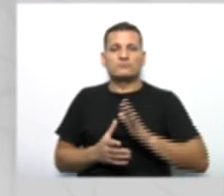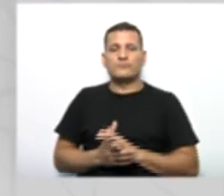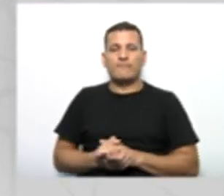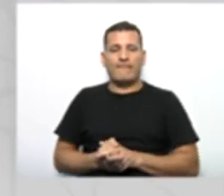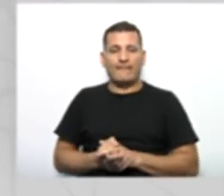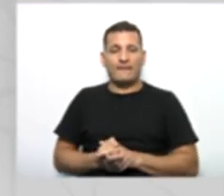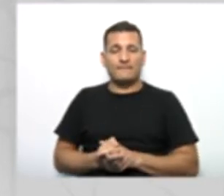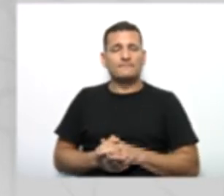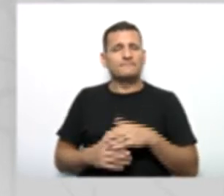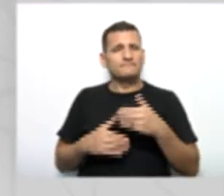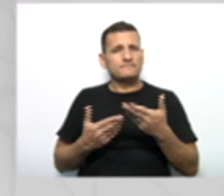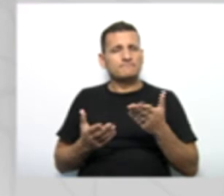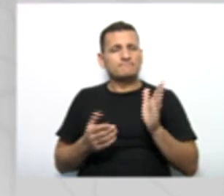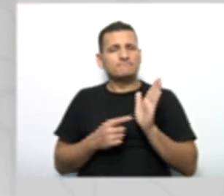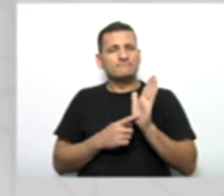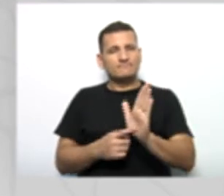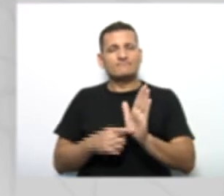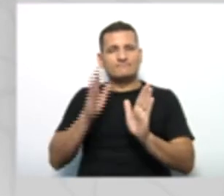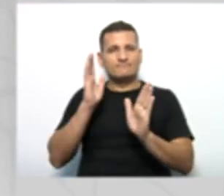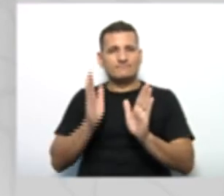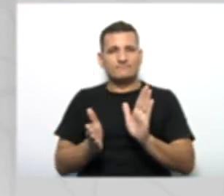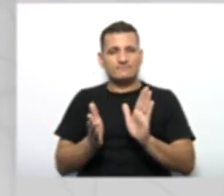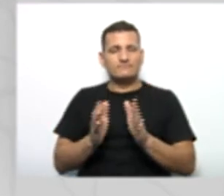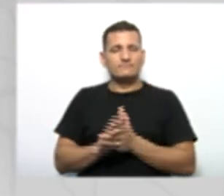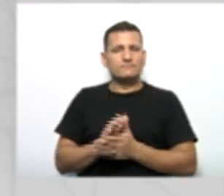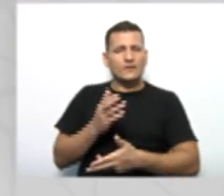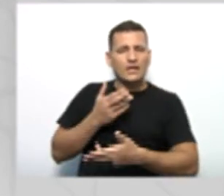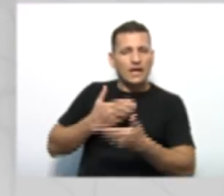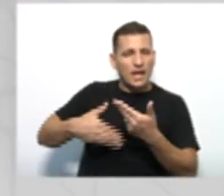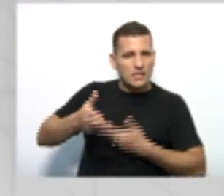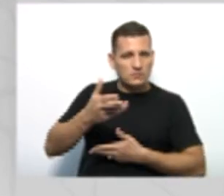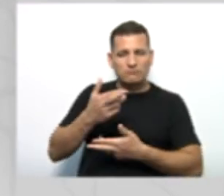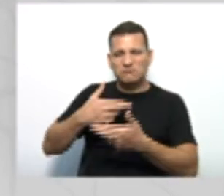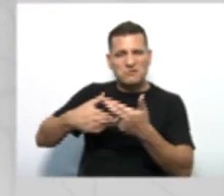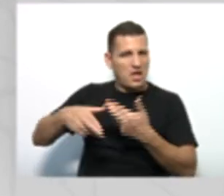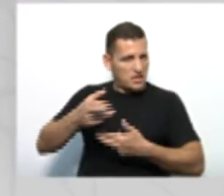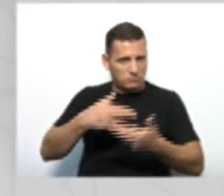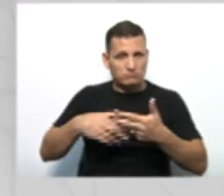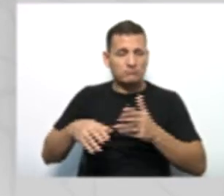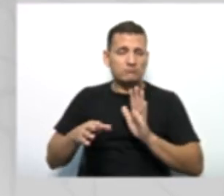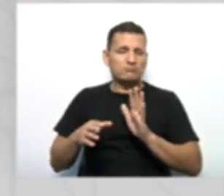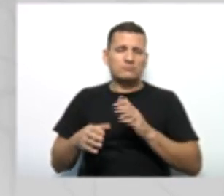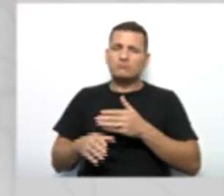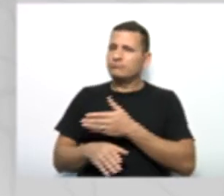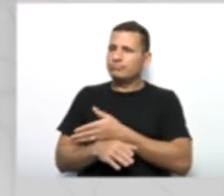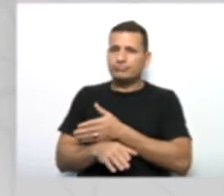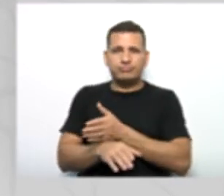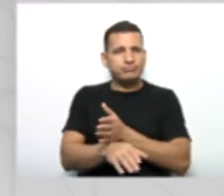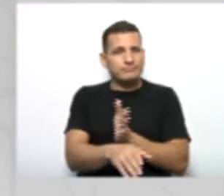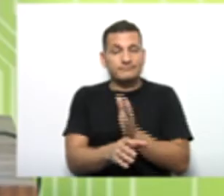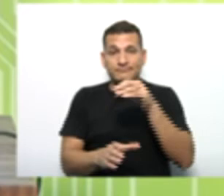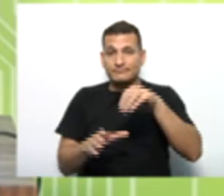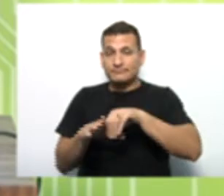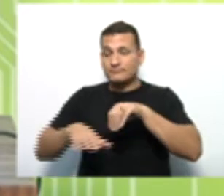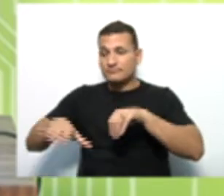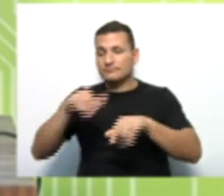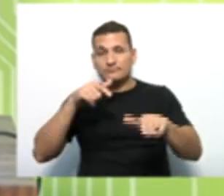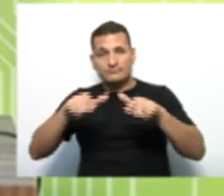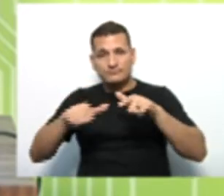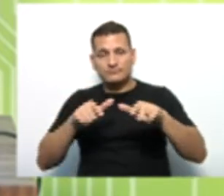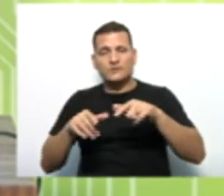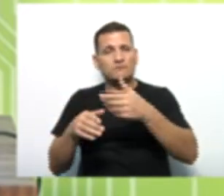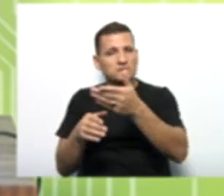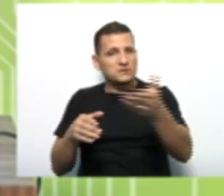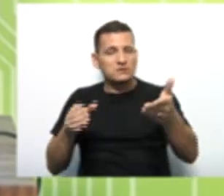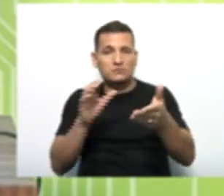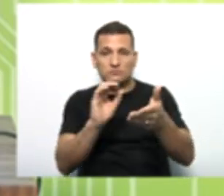nós já destacamos, esses relacionamentos a gente vai ter o tempo todo no nosso ambiente de trabalho. Vocês na